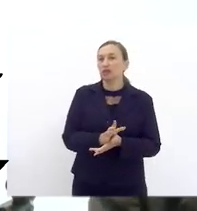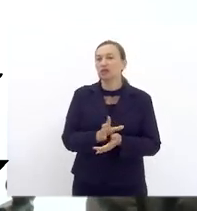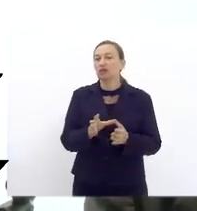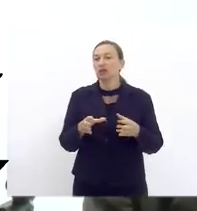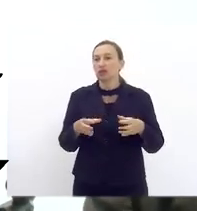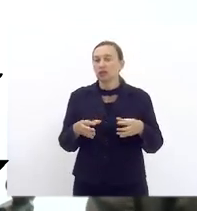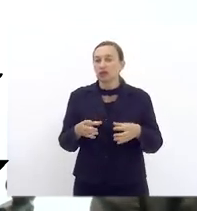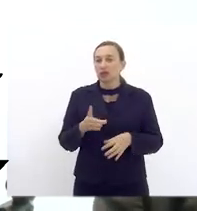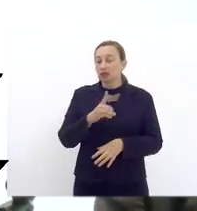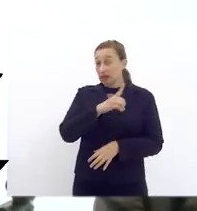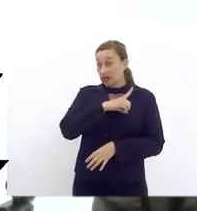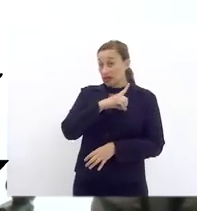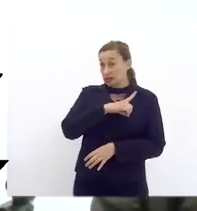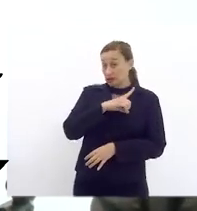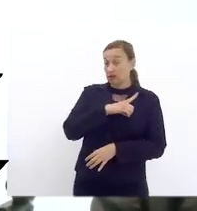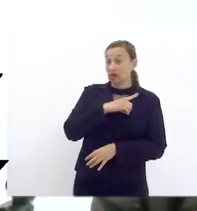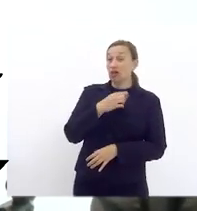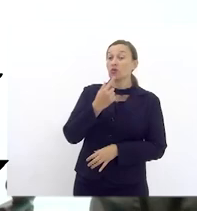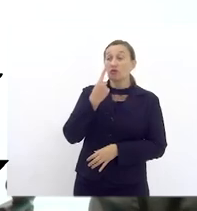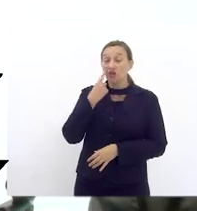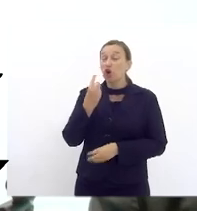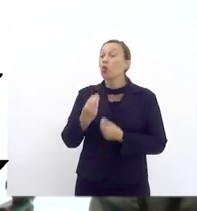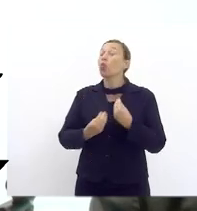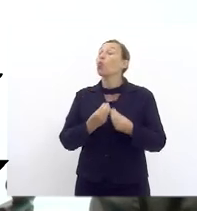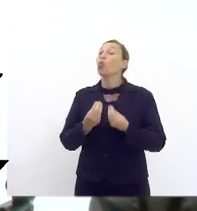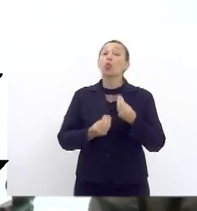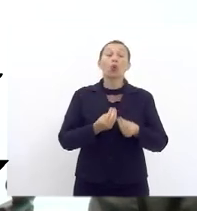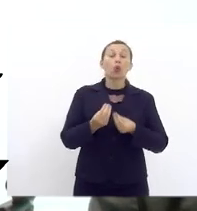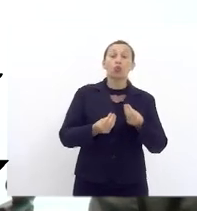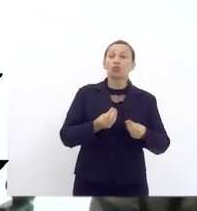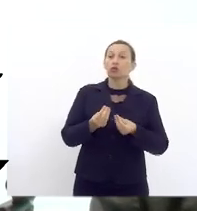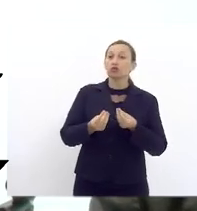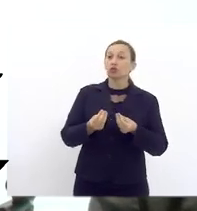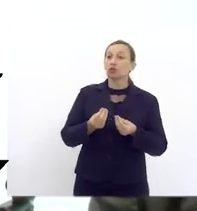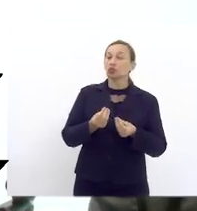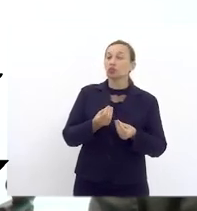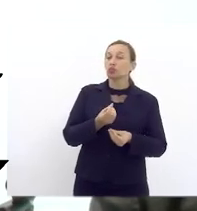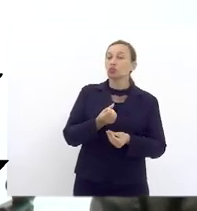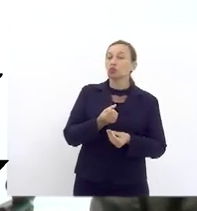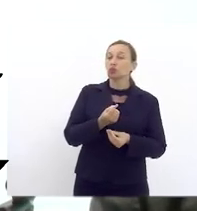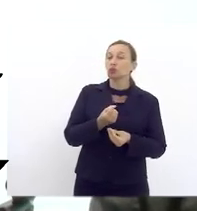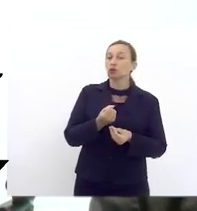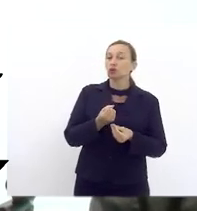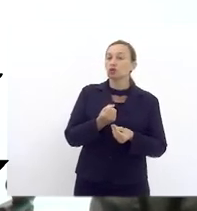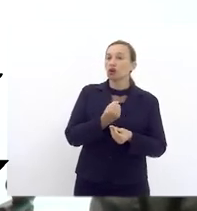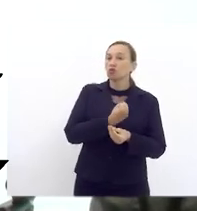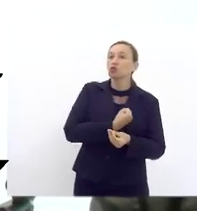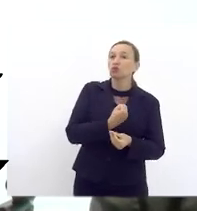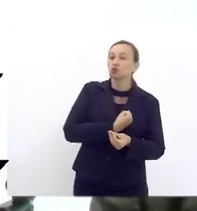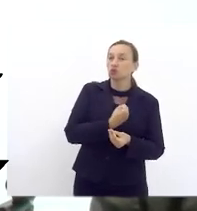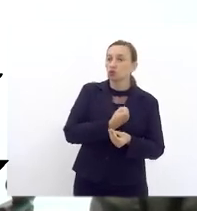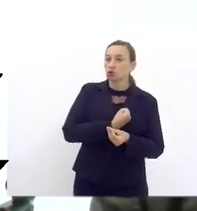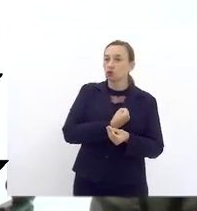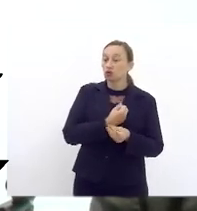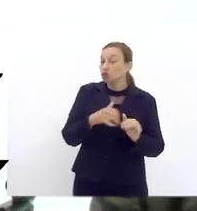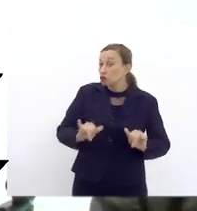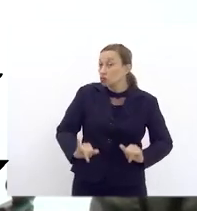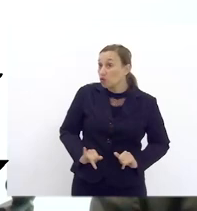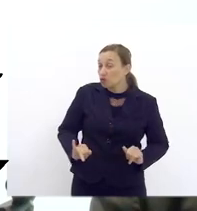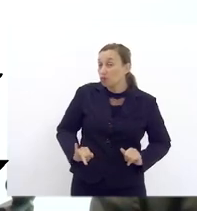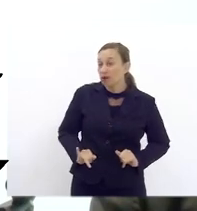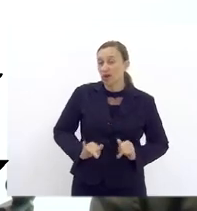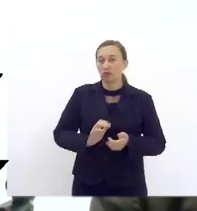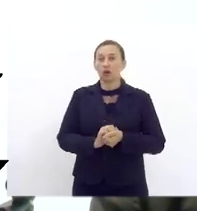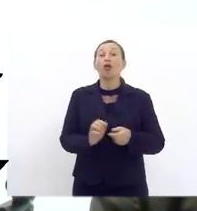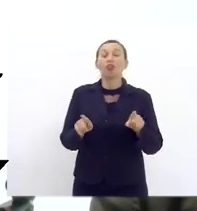e também entender como é que está se dando o aumento dos índices dos ataques que a gente possa entender quero